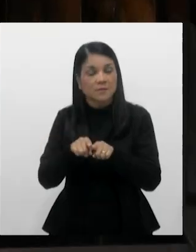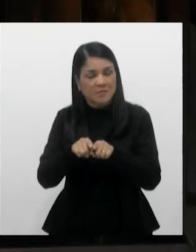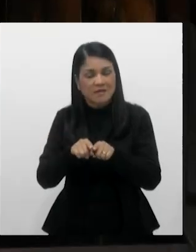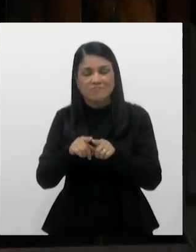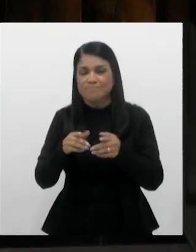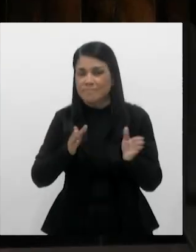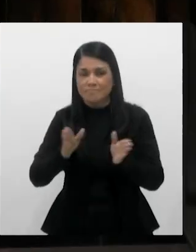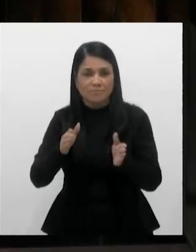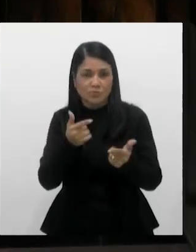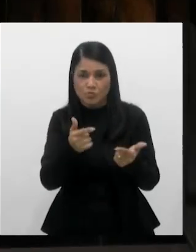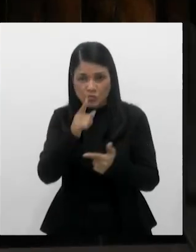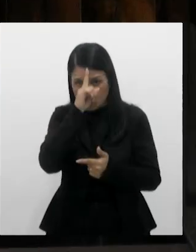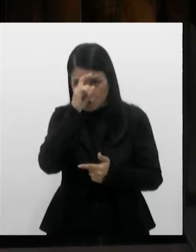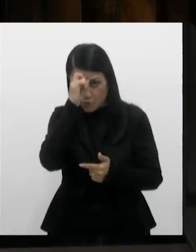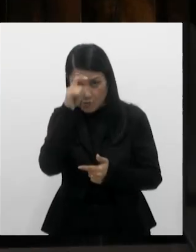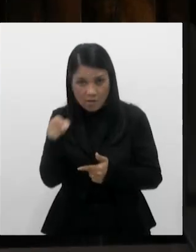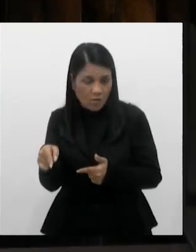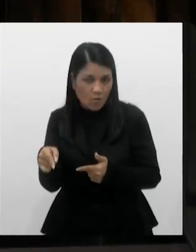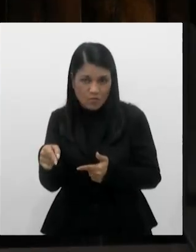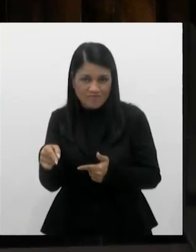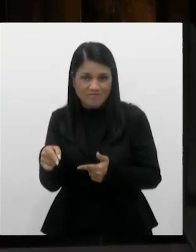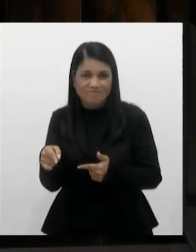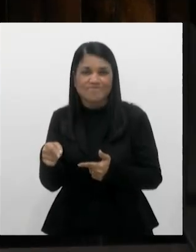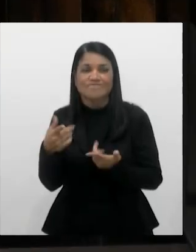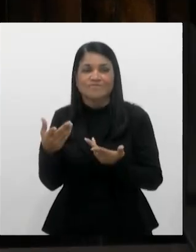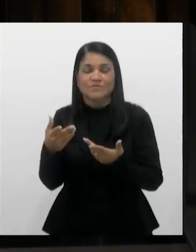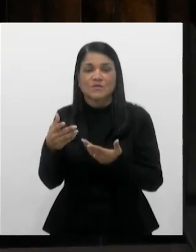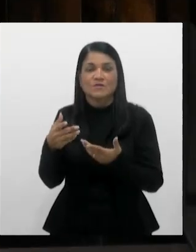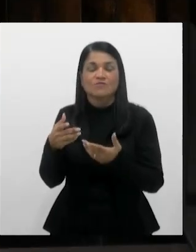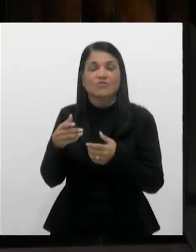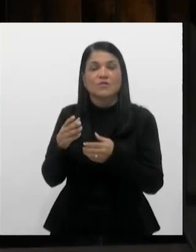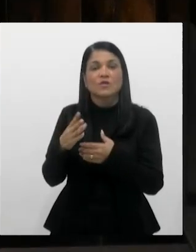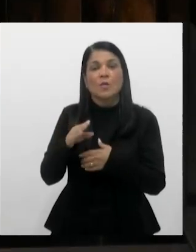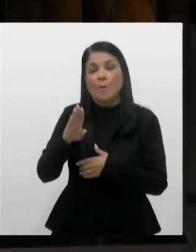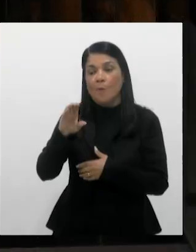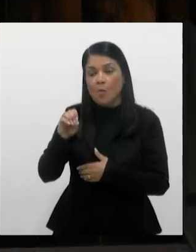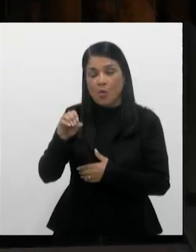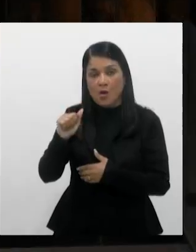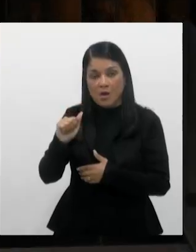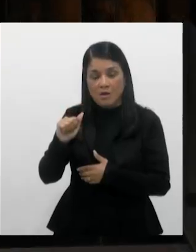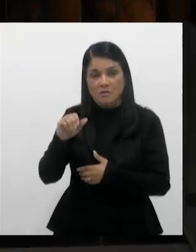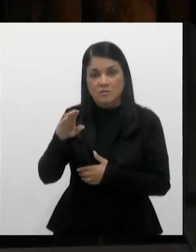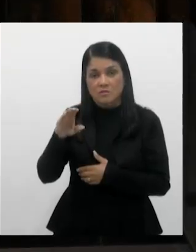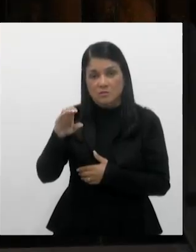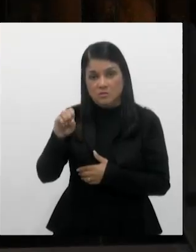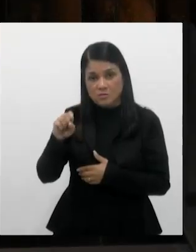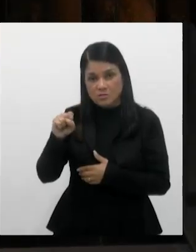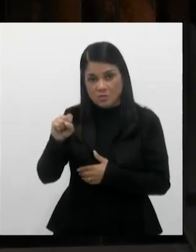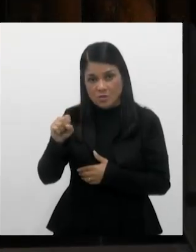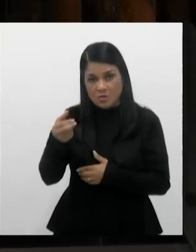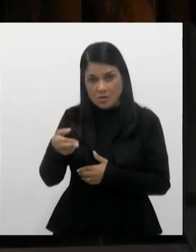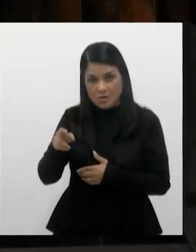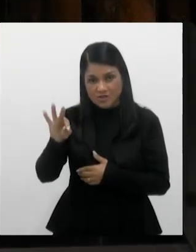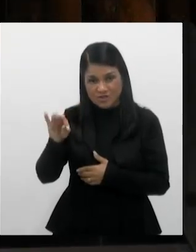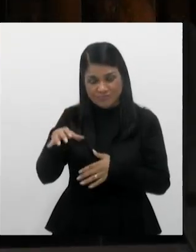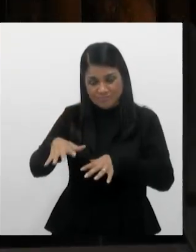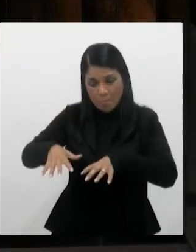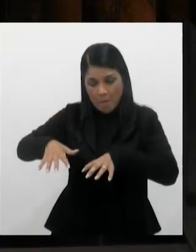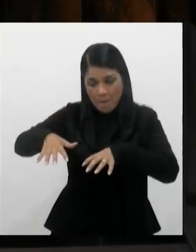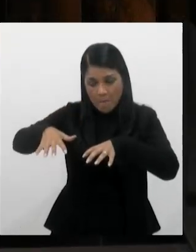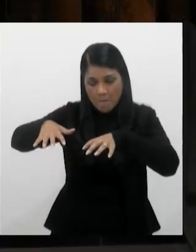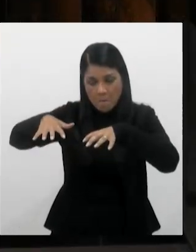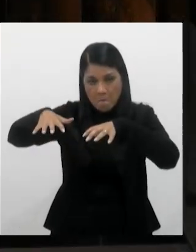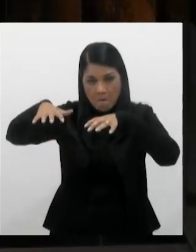porque nos distritos de Euclidelândia e de Boa Sorte houveram inundações, muitas pessoas